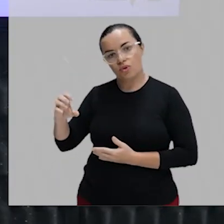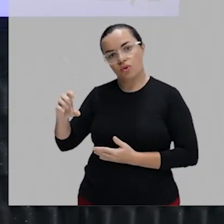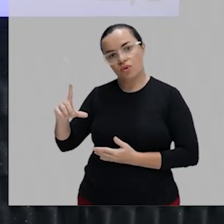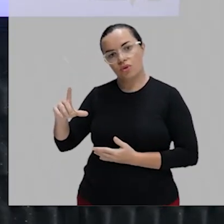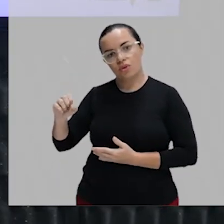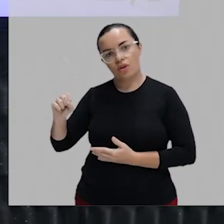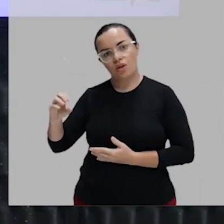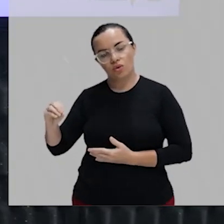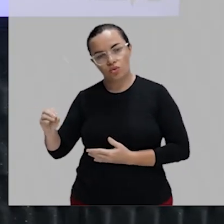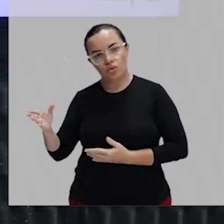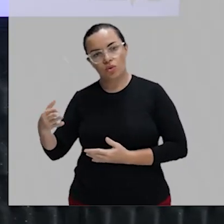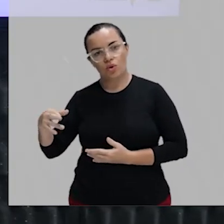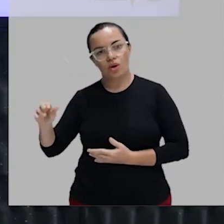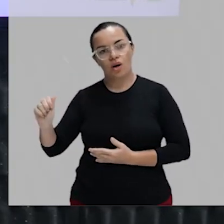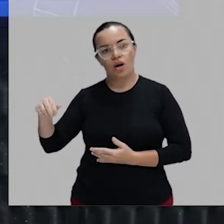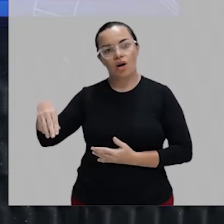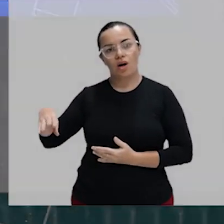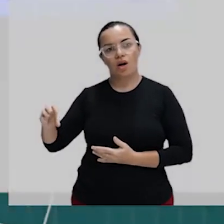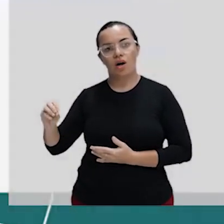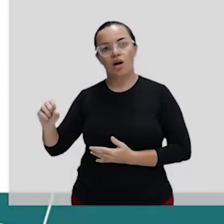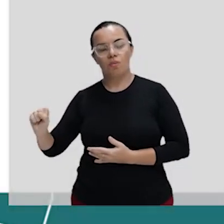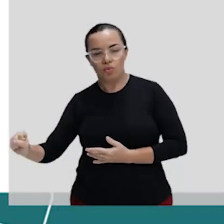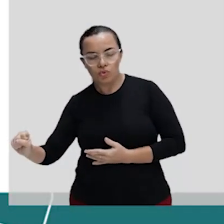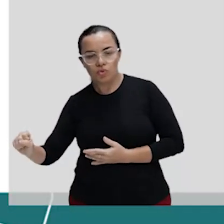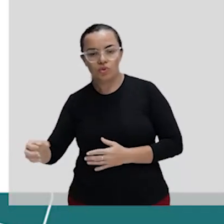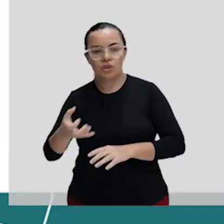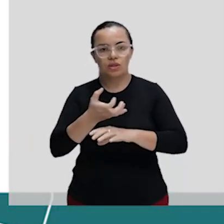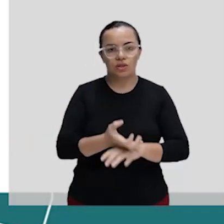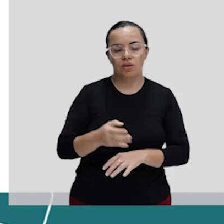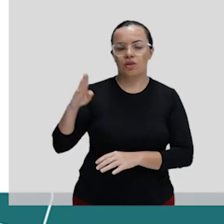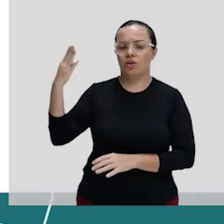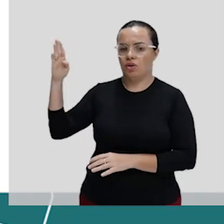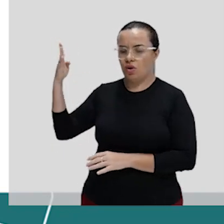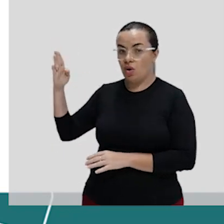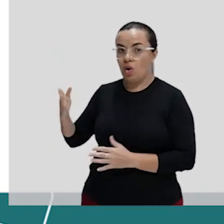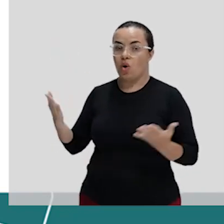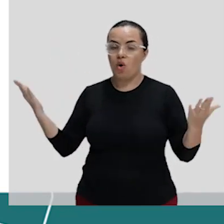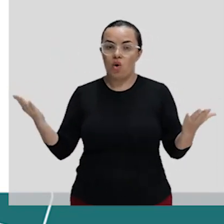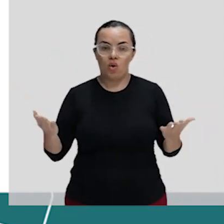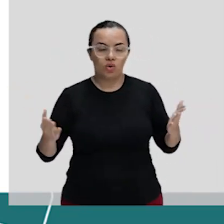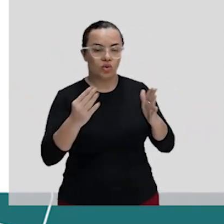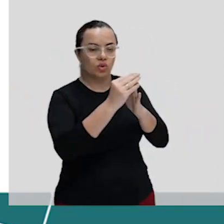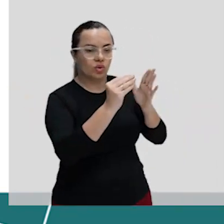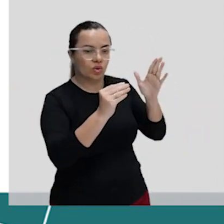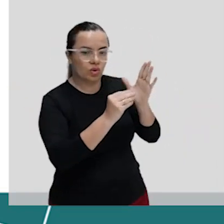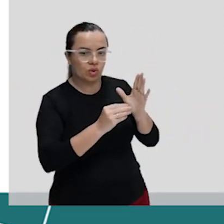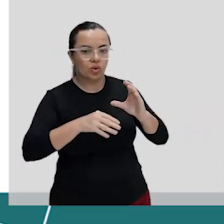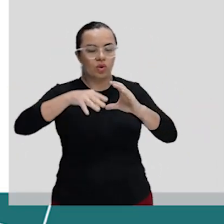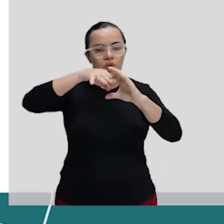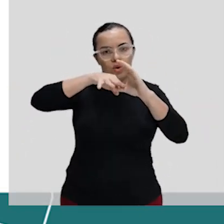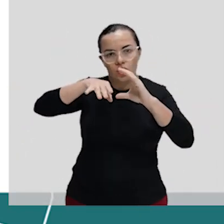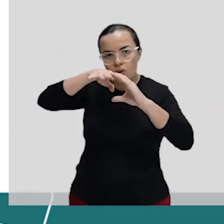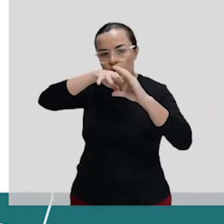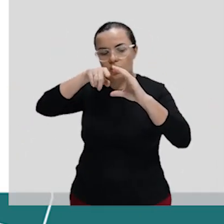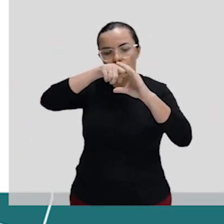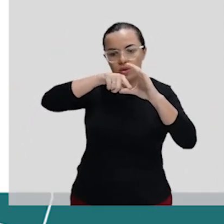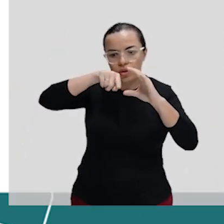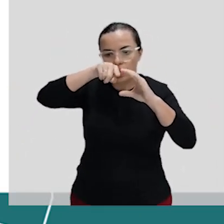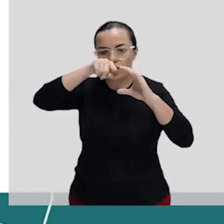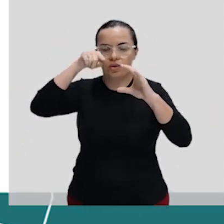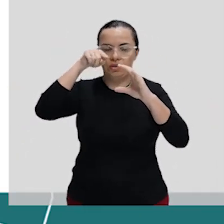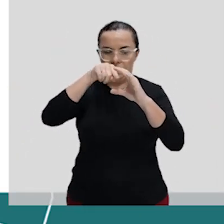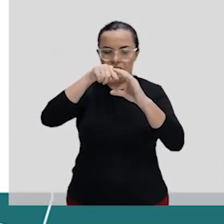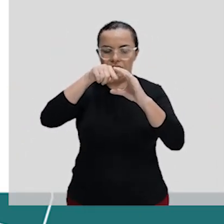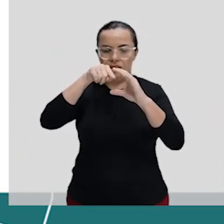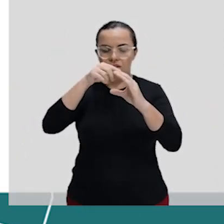Professor de biologia, e hoje nós vamos estudar agora citoplasma eucariótico, já na parte de citoesqueleto,